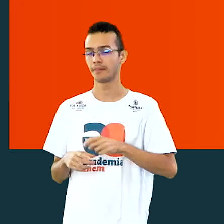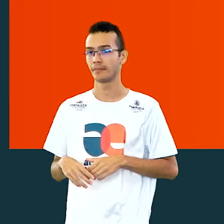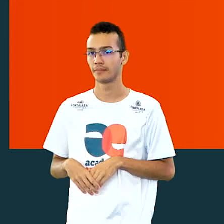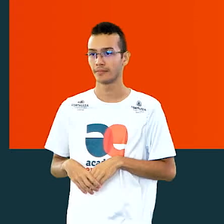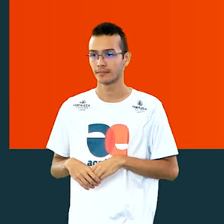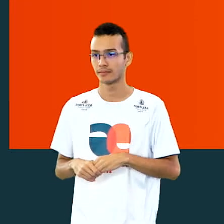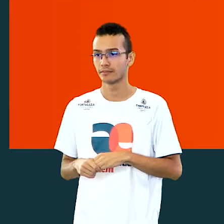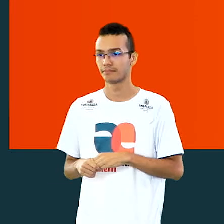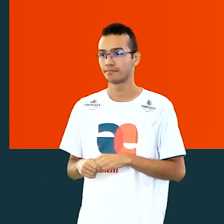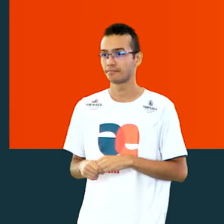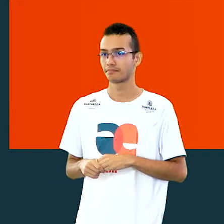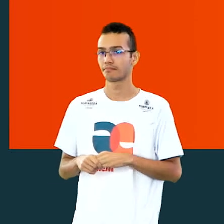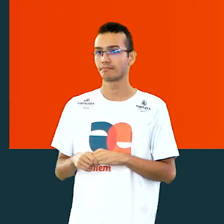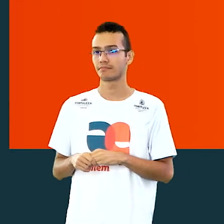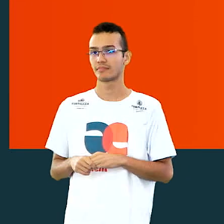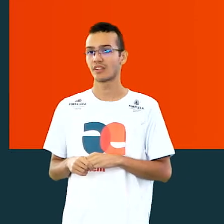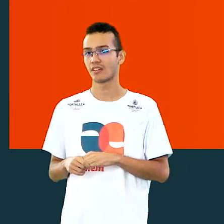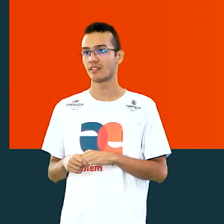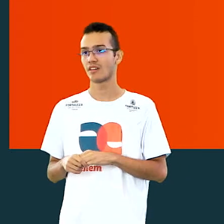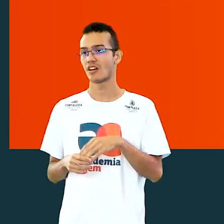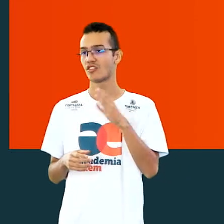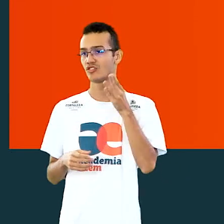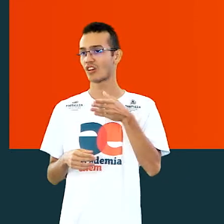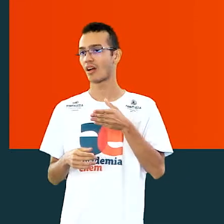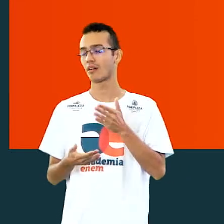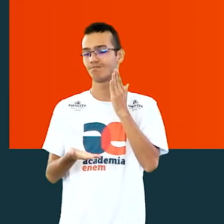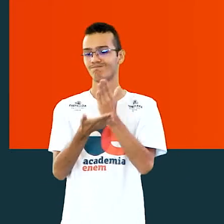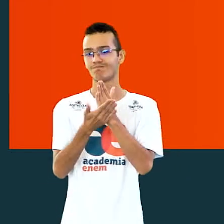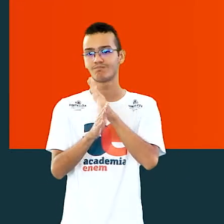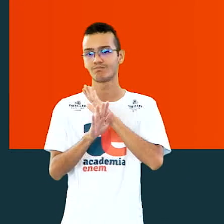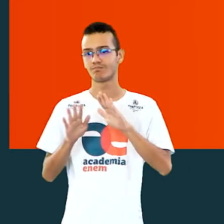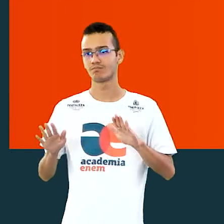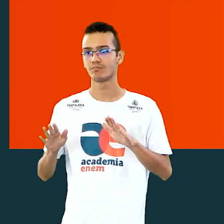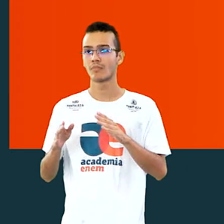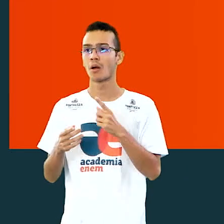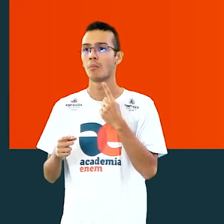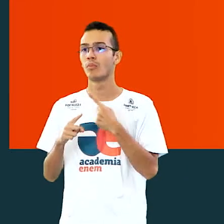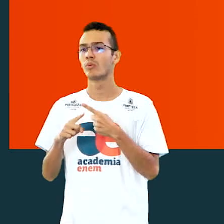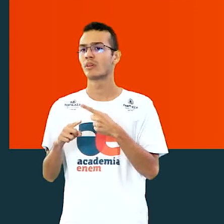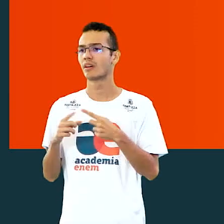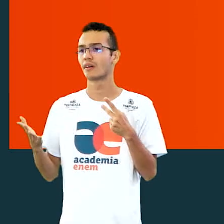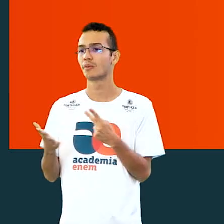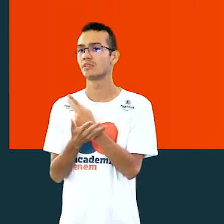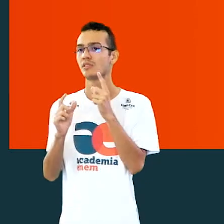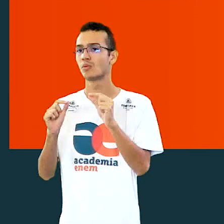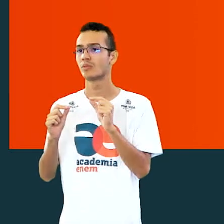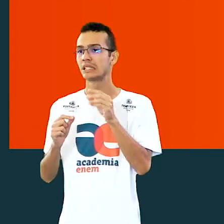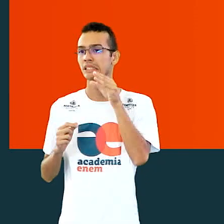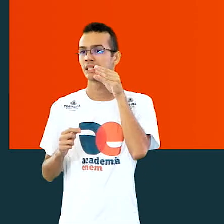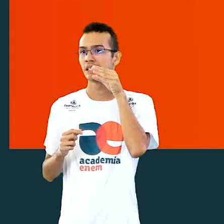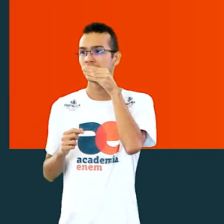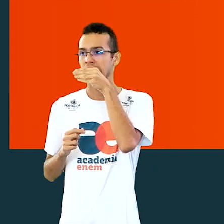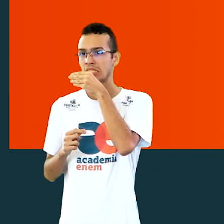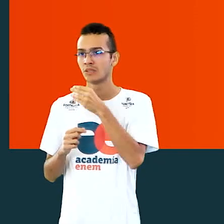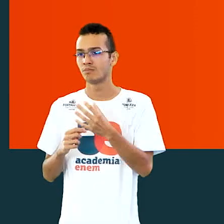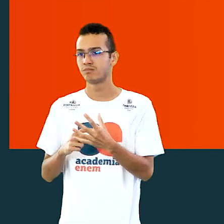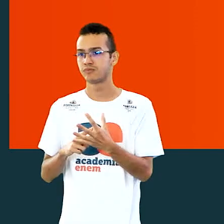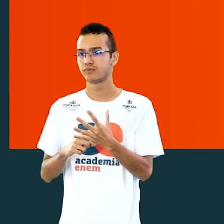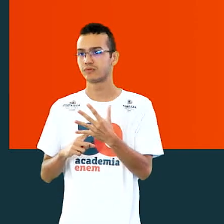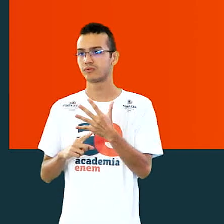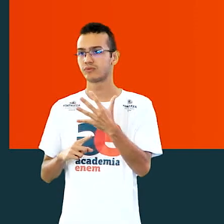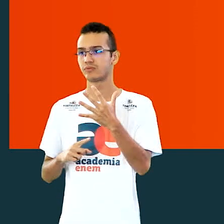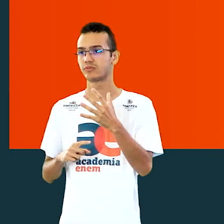ficaram obsoletas no mercado, porque, pessoal, elas aqueciam demais e seu aproveitamento energético era